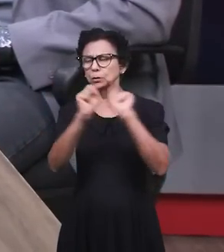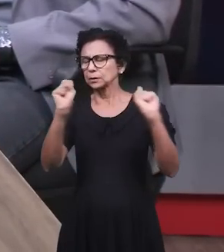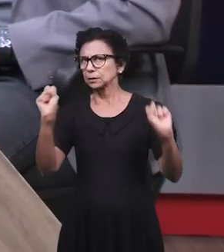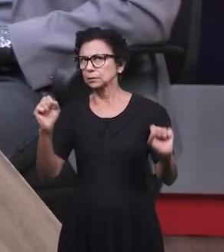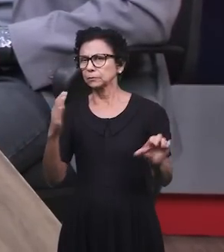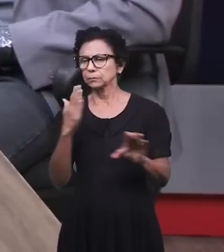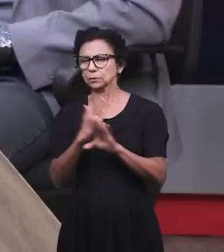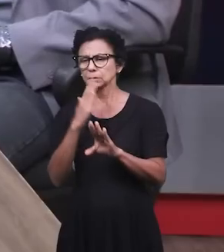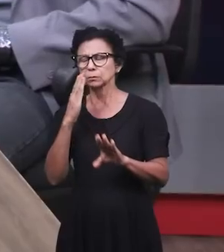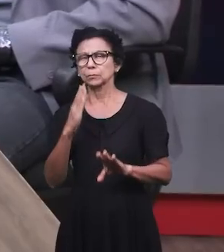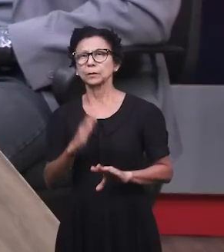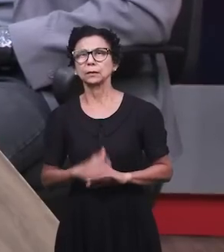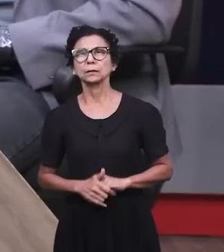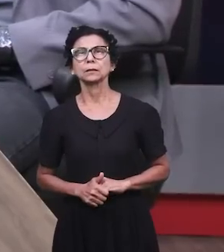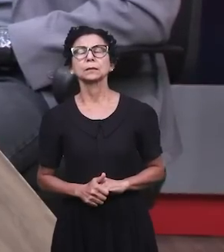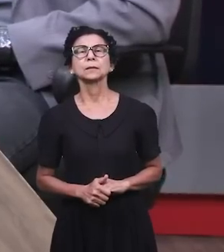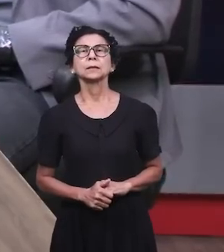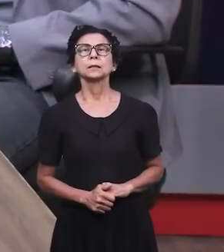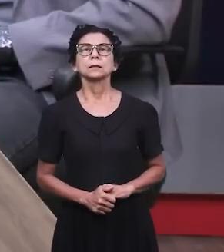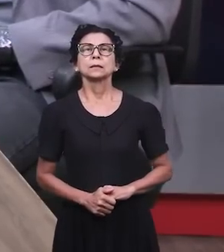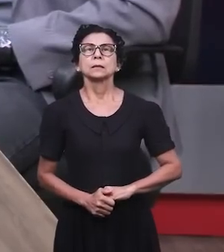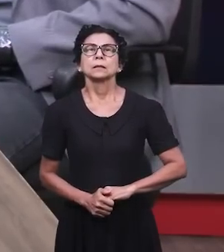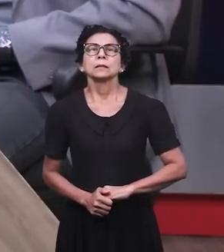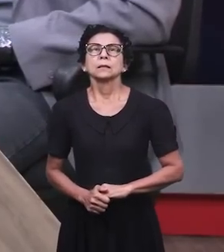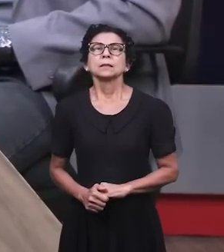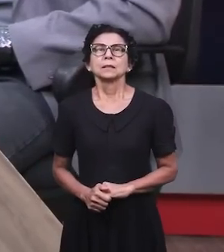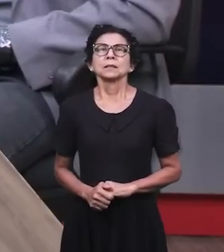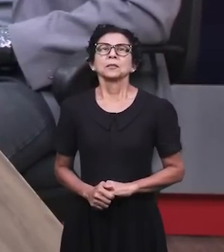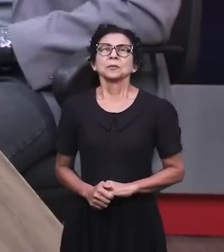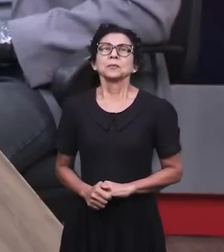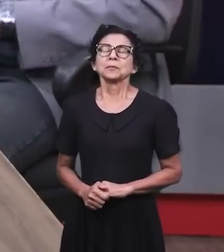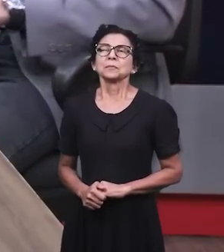com o tempo, Alan Turing conseguiu